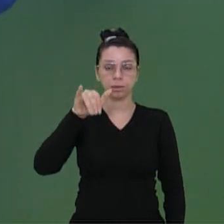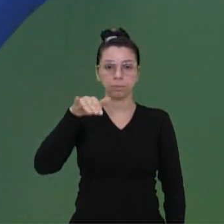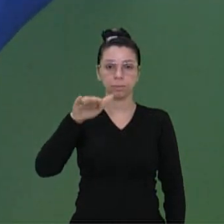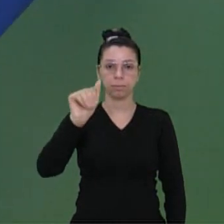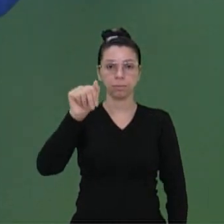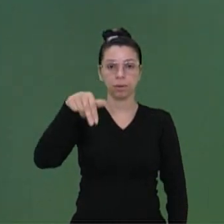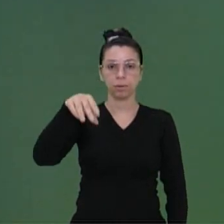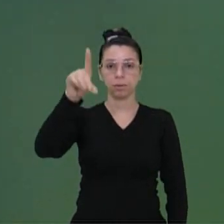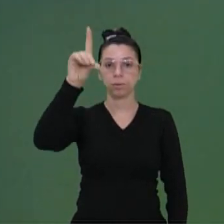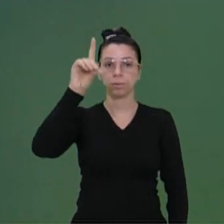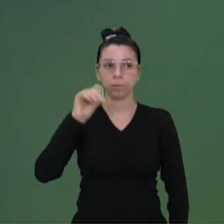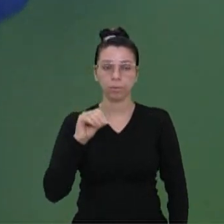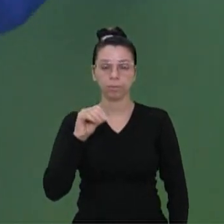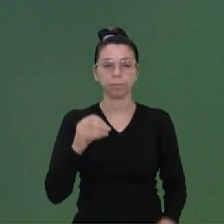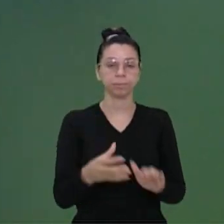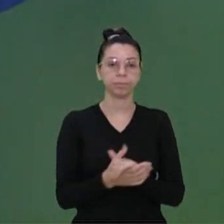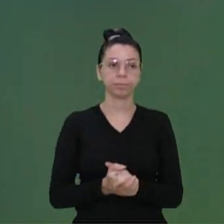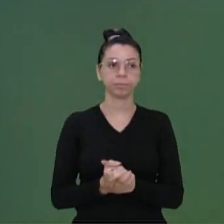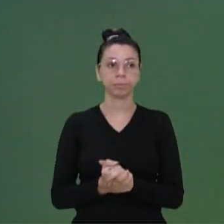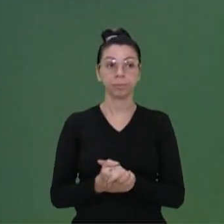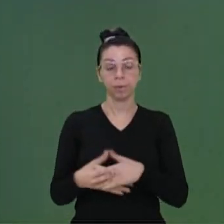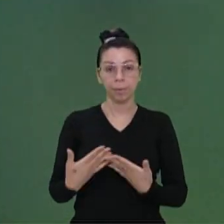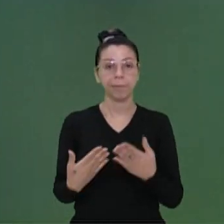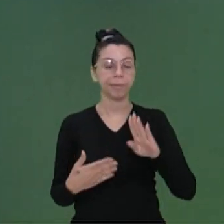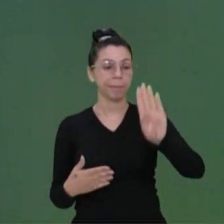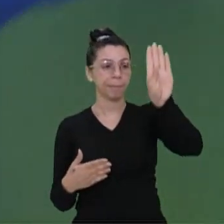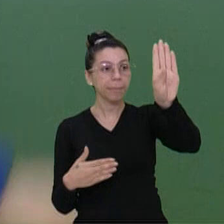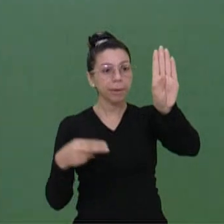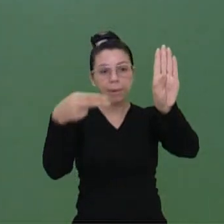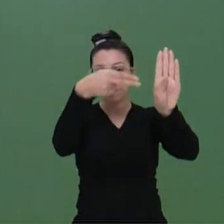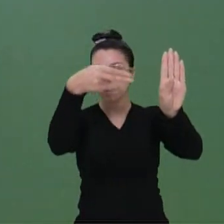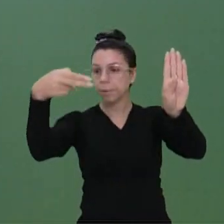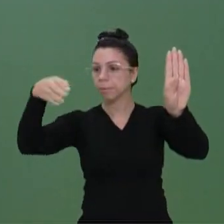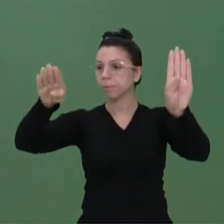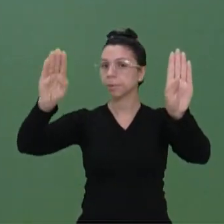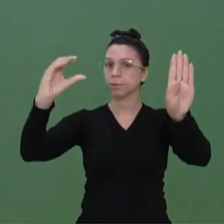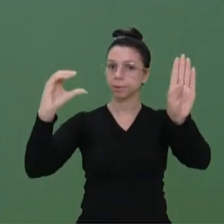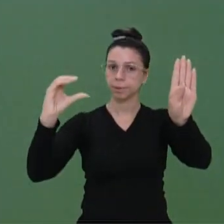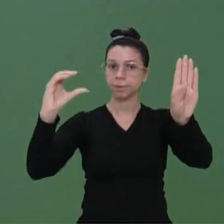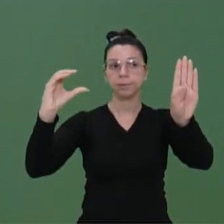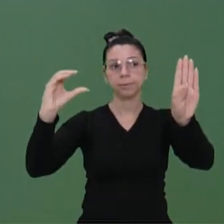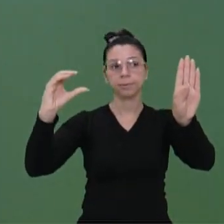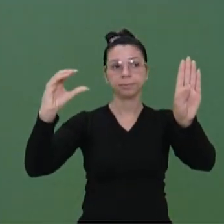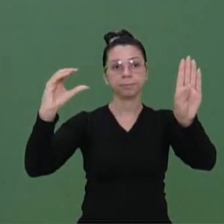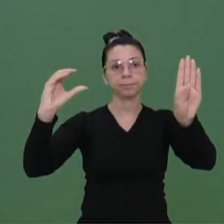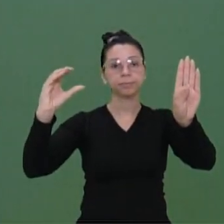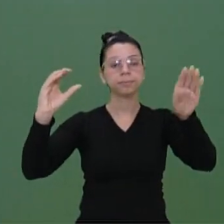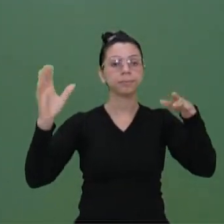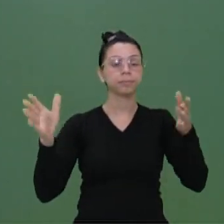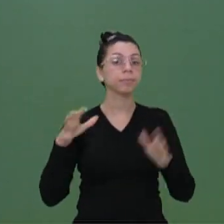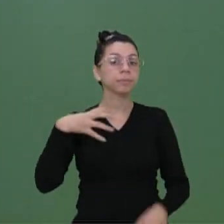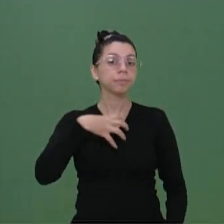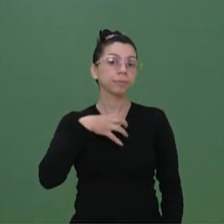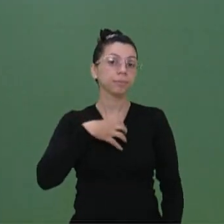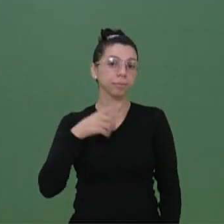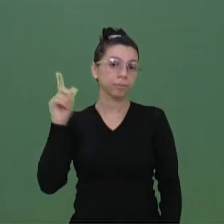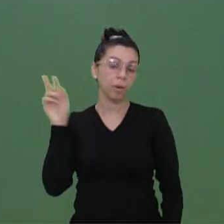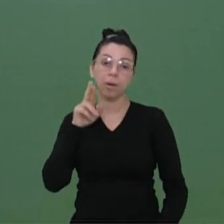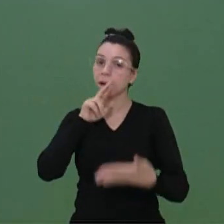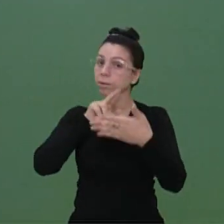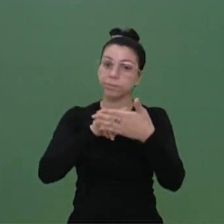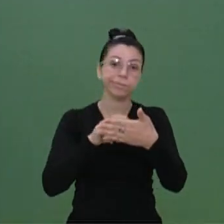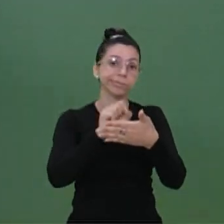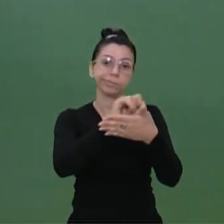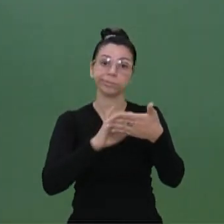igual a C. Essa forma de igualar os logaritmandos traz a resposta